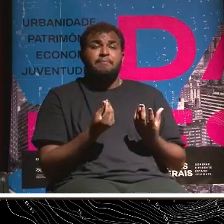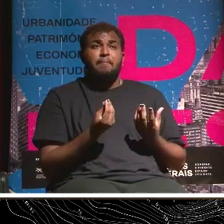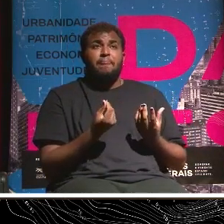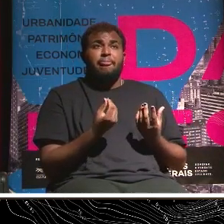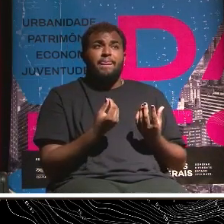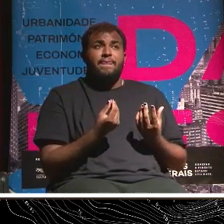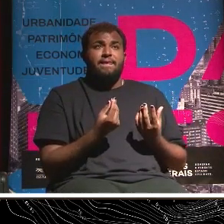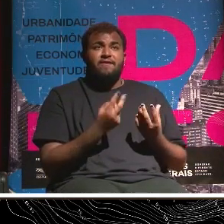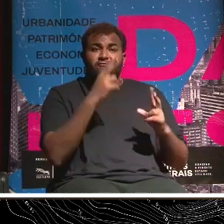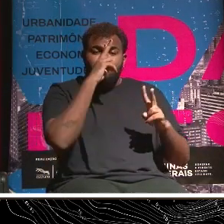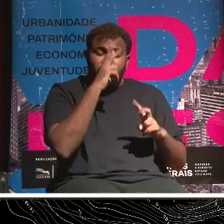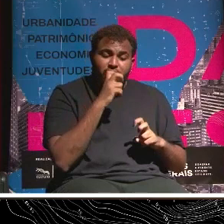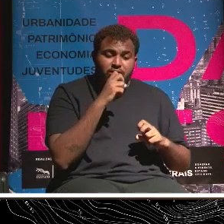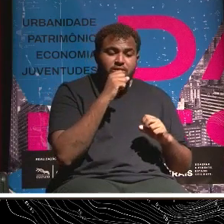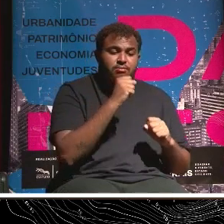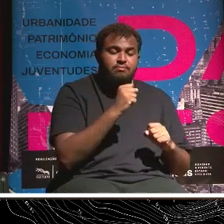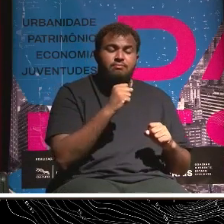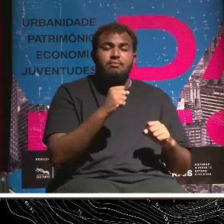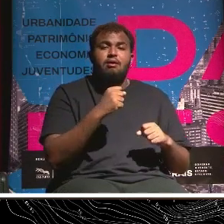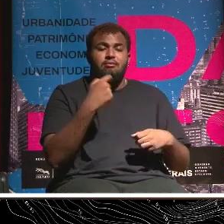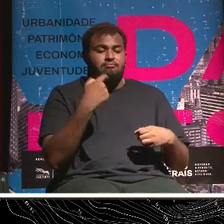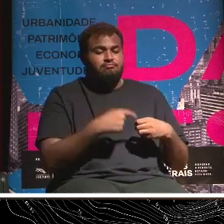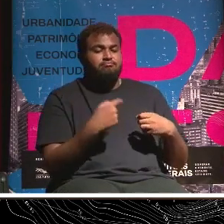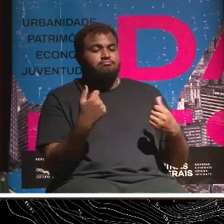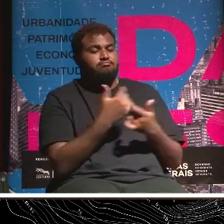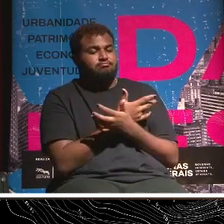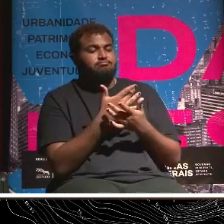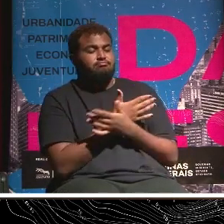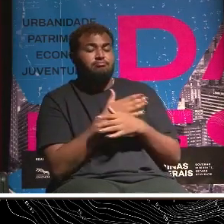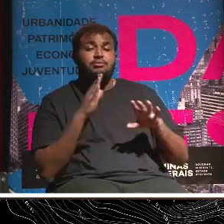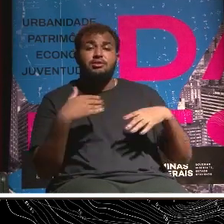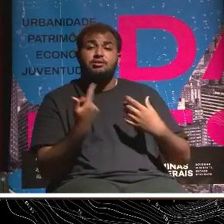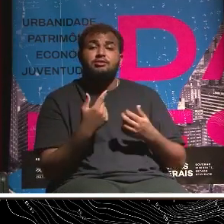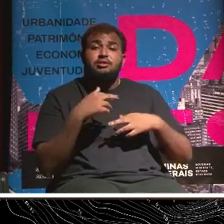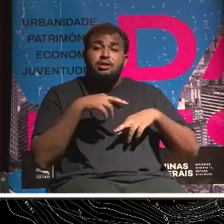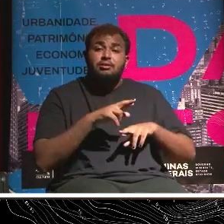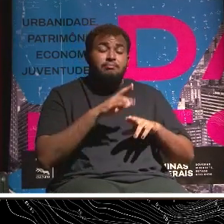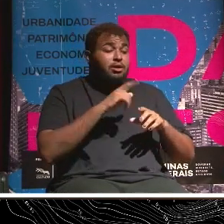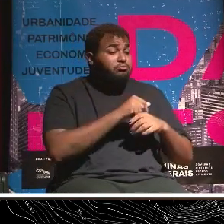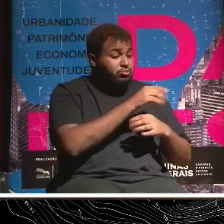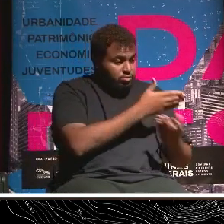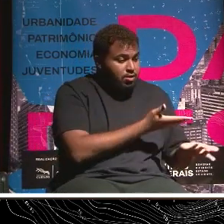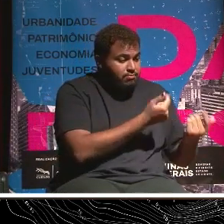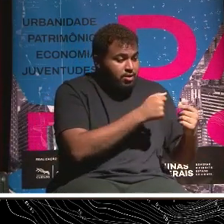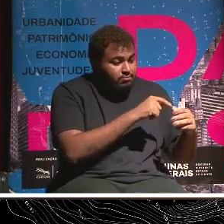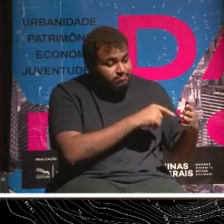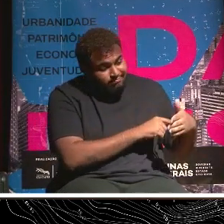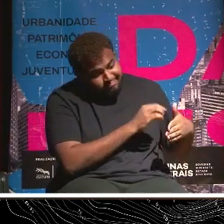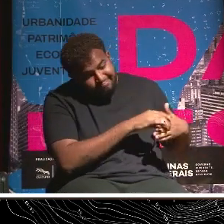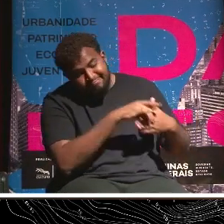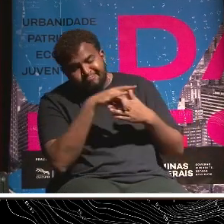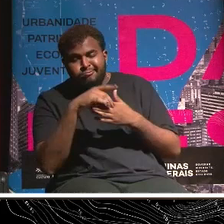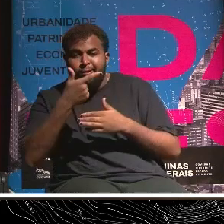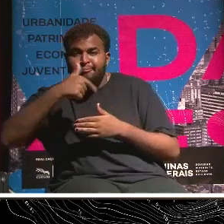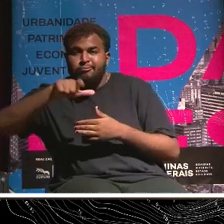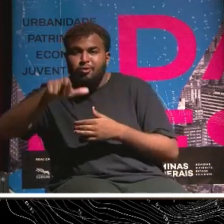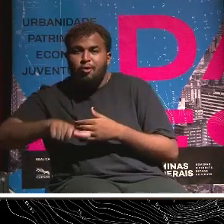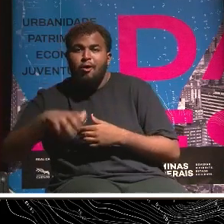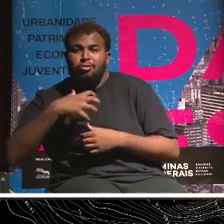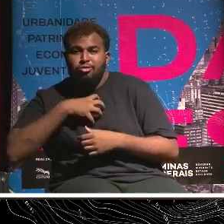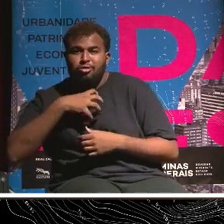de fortalecimento cidadão e, portanto, ela aponta outros caminhos para que aqueles